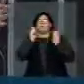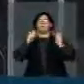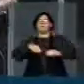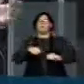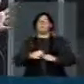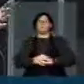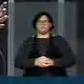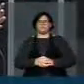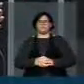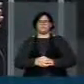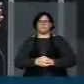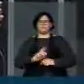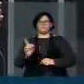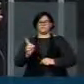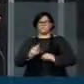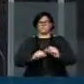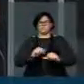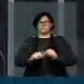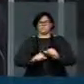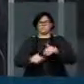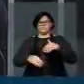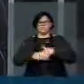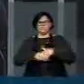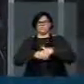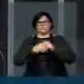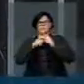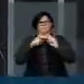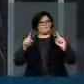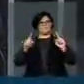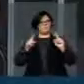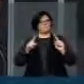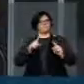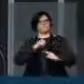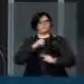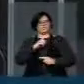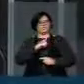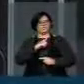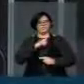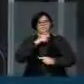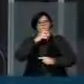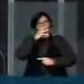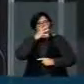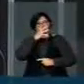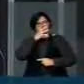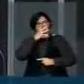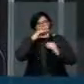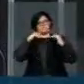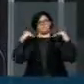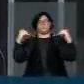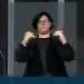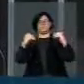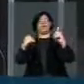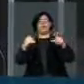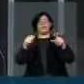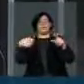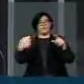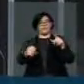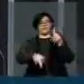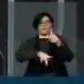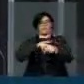se mude necessariamente o voto, pela presença e o olho vigilante das galerias,